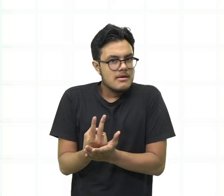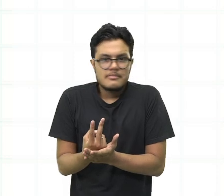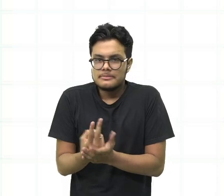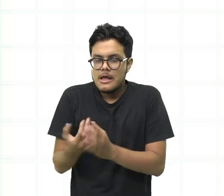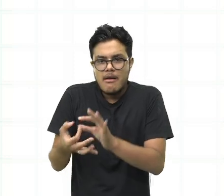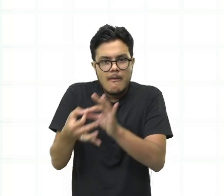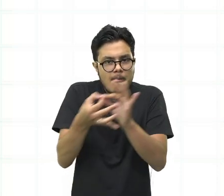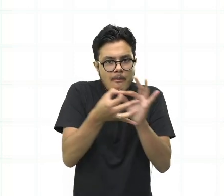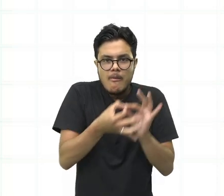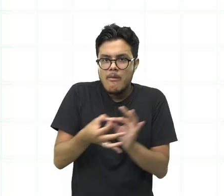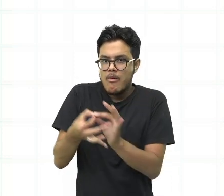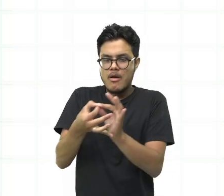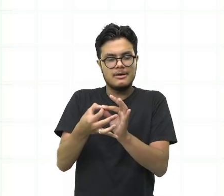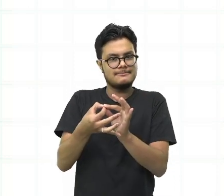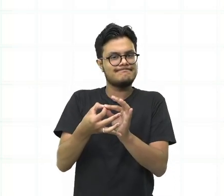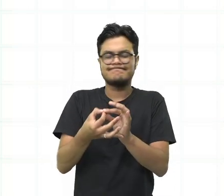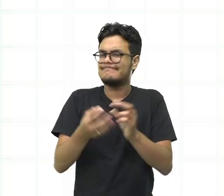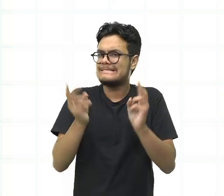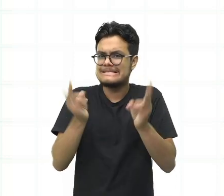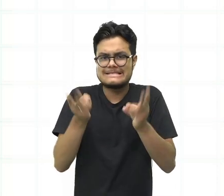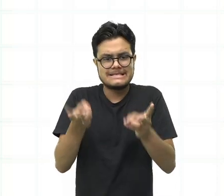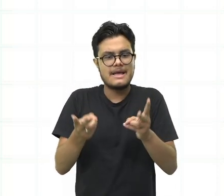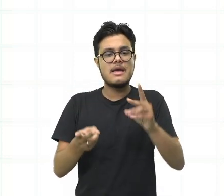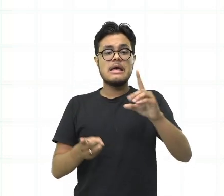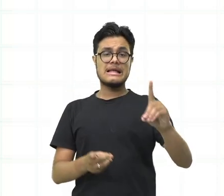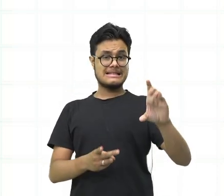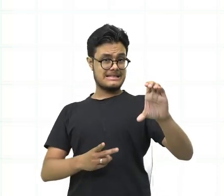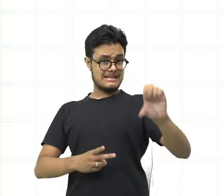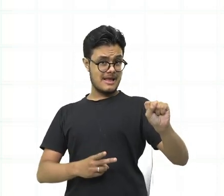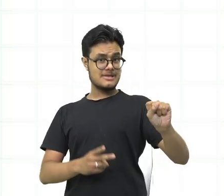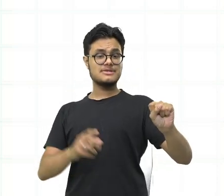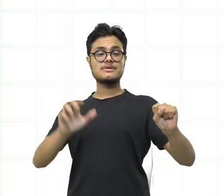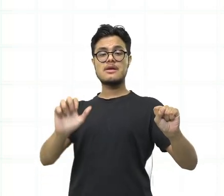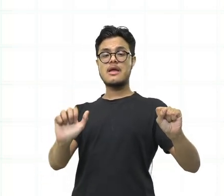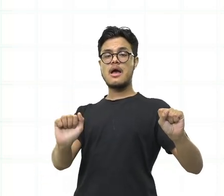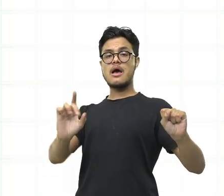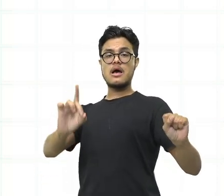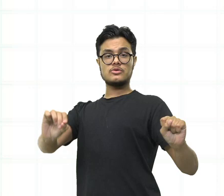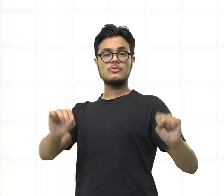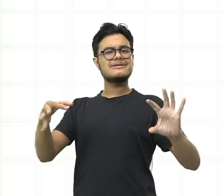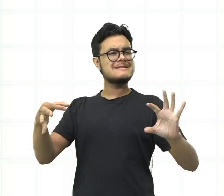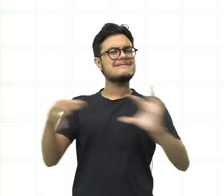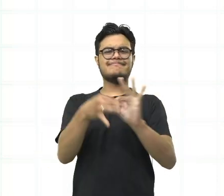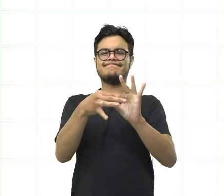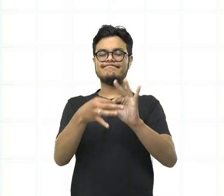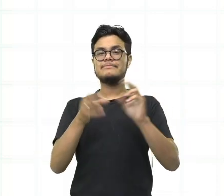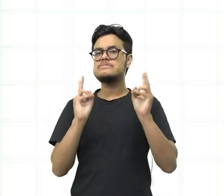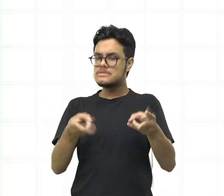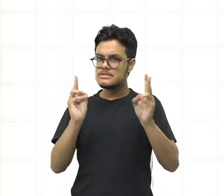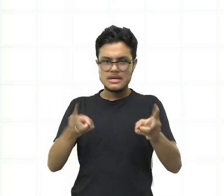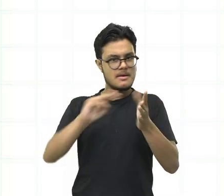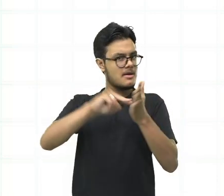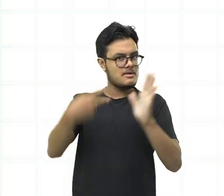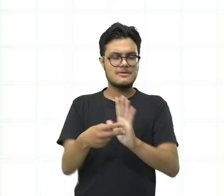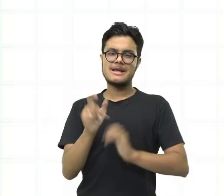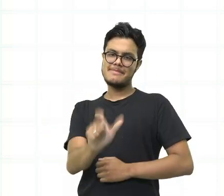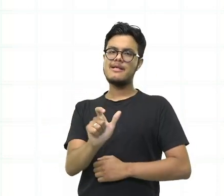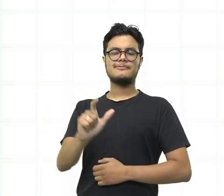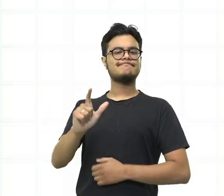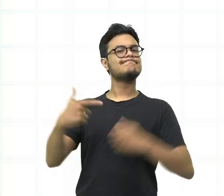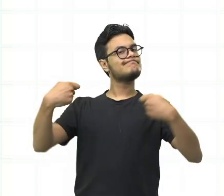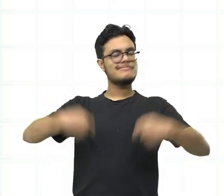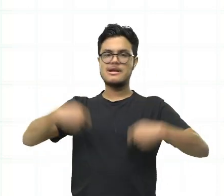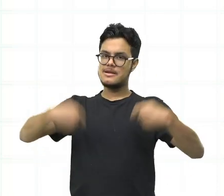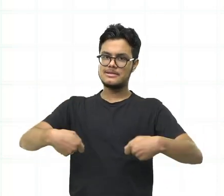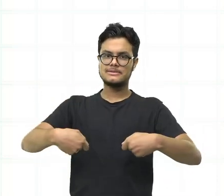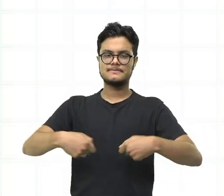mãozinhas dadas, tá? De mãozinhas dadas. Olha aqui a mãozinha dada. Dá pra ver aí, ó? Ambos estão